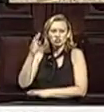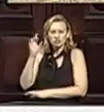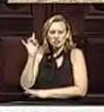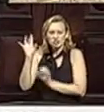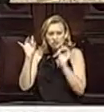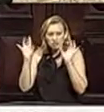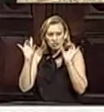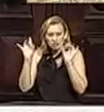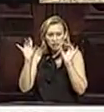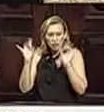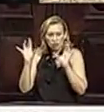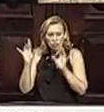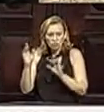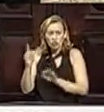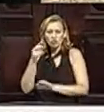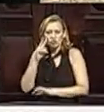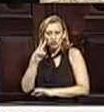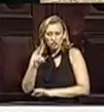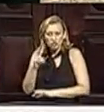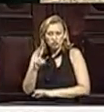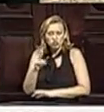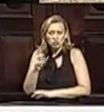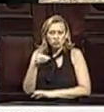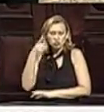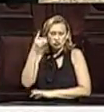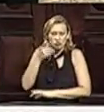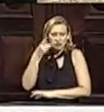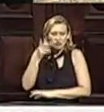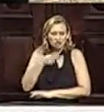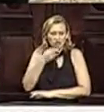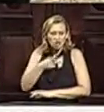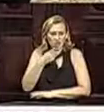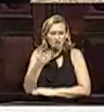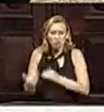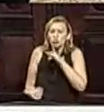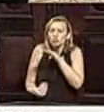defende como um limite a